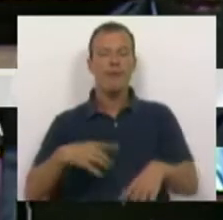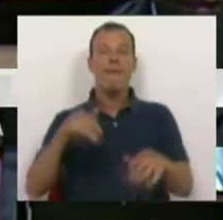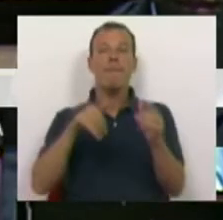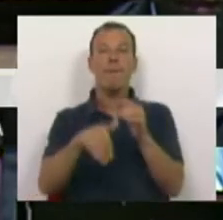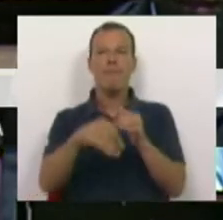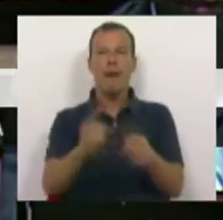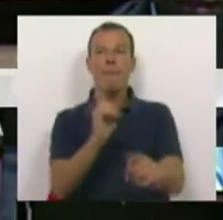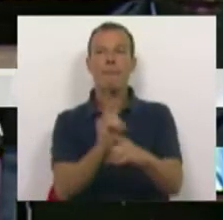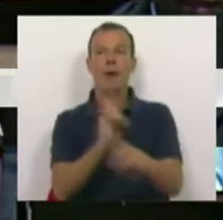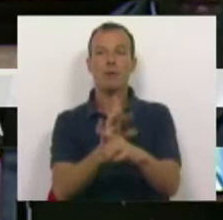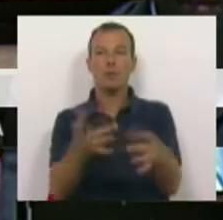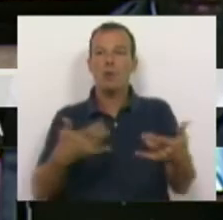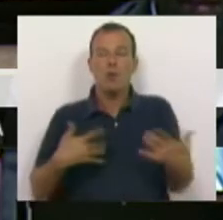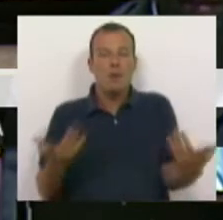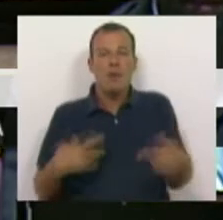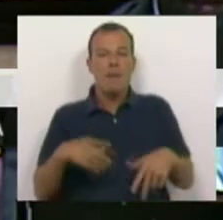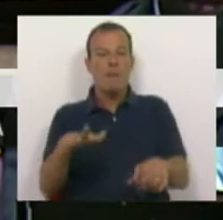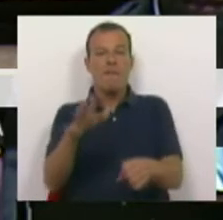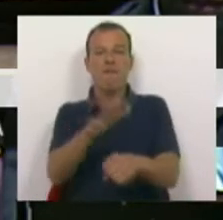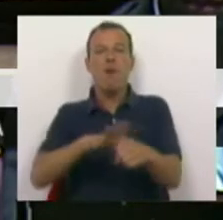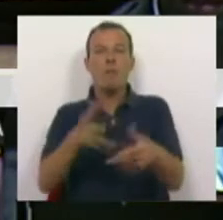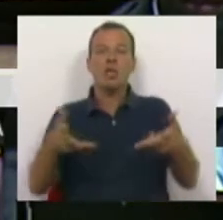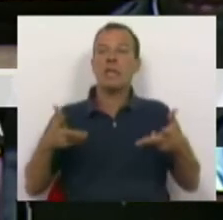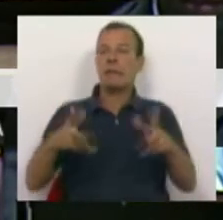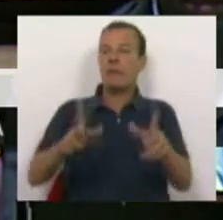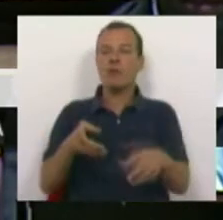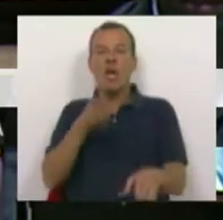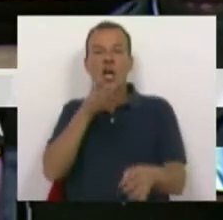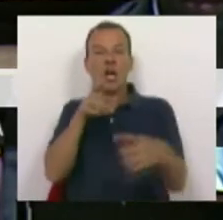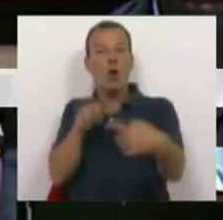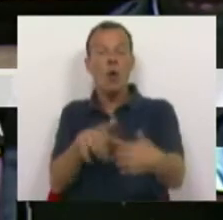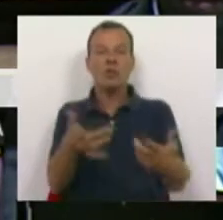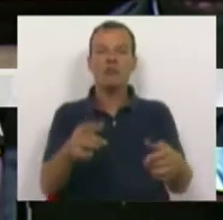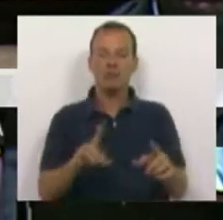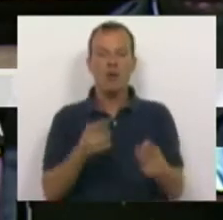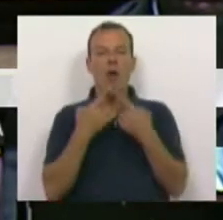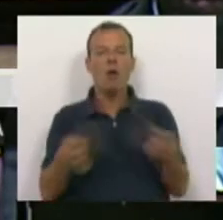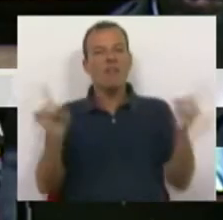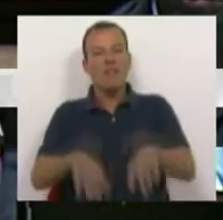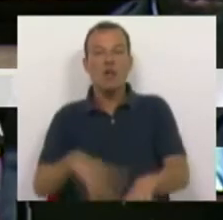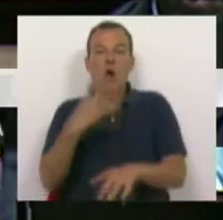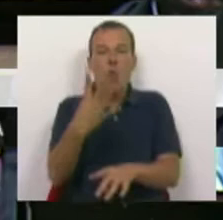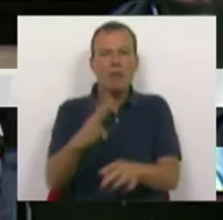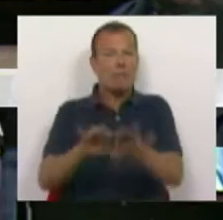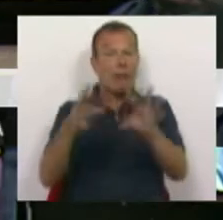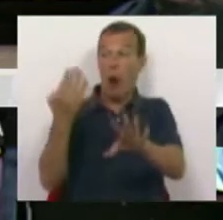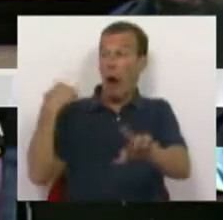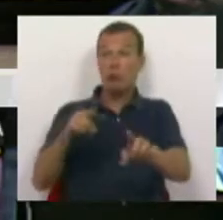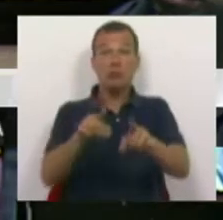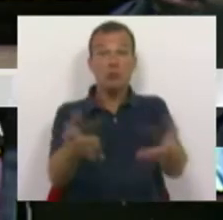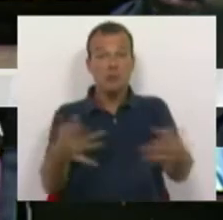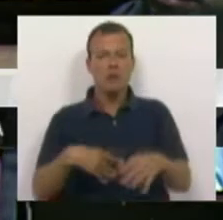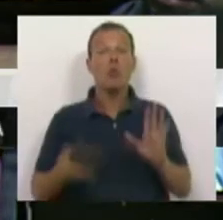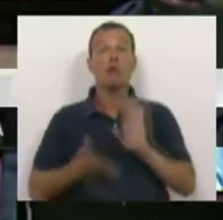que se quisesse, não haver meios disponíveis em carruagens para voltar a ter as 4 que existiam anteriormente, pelo que o